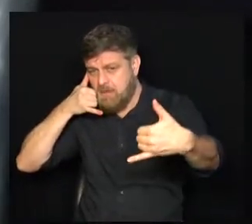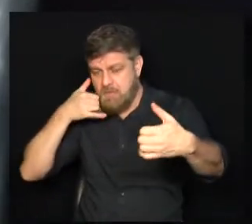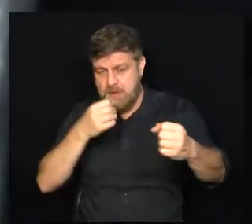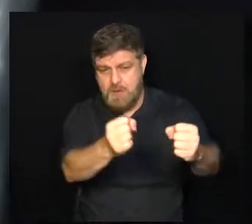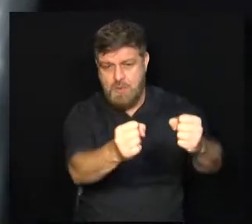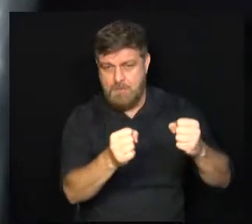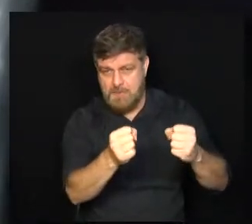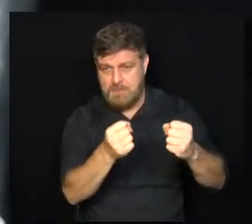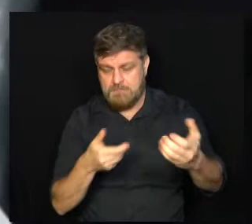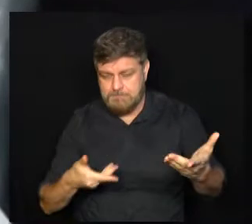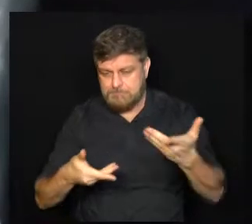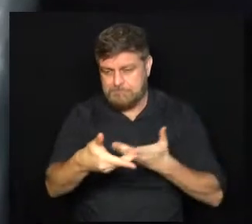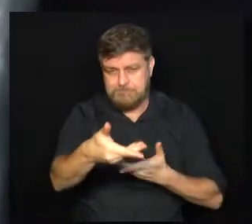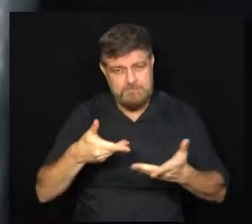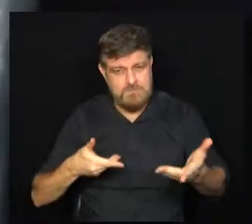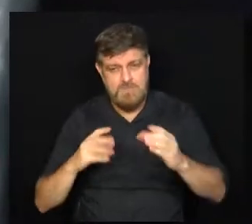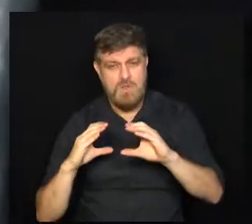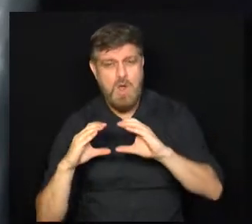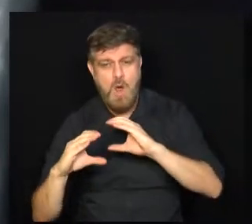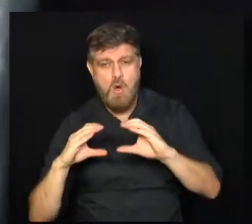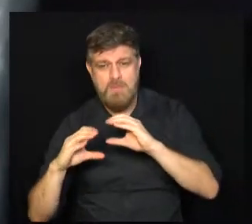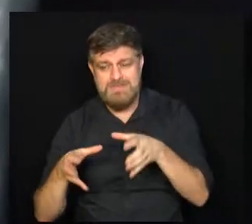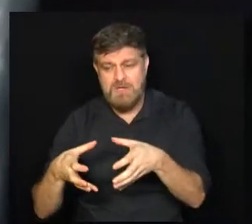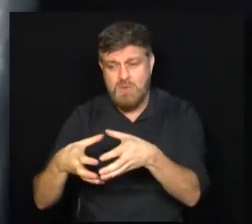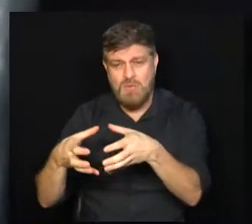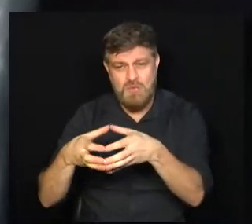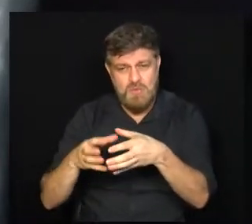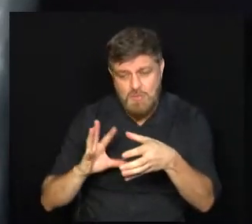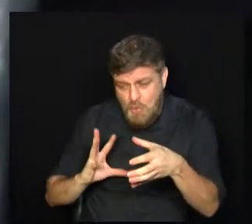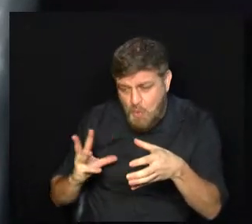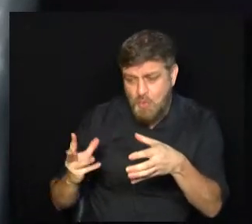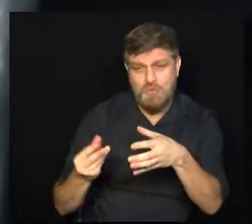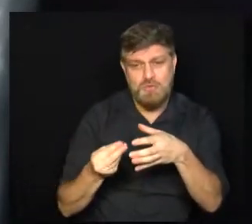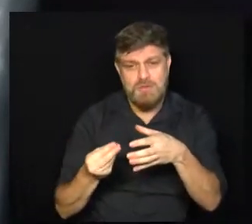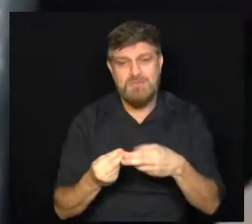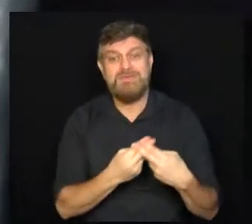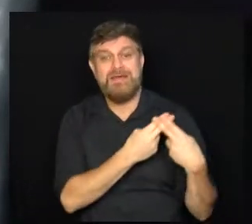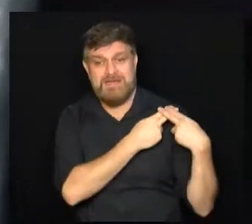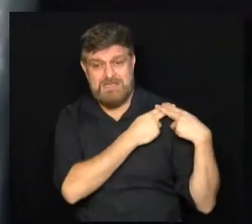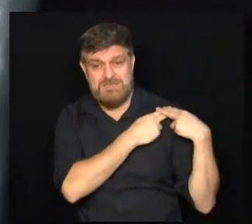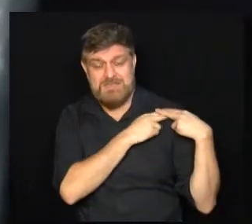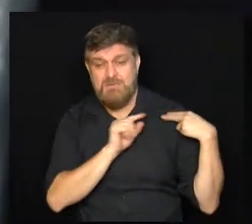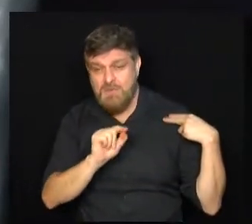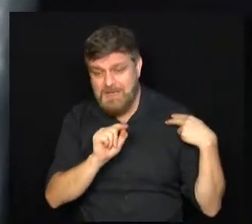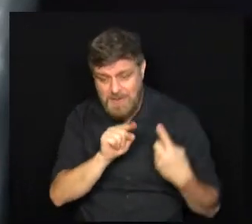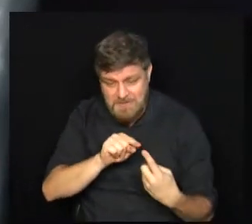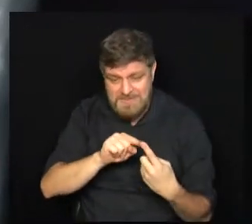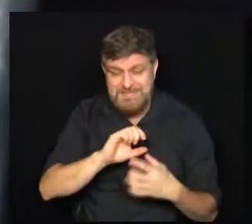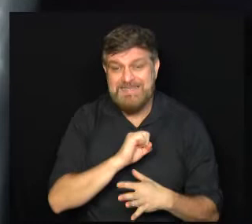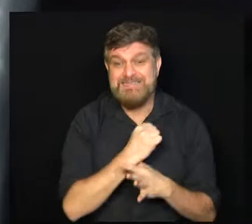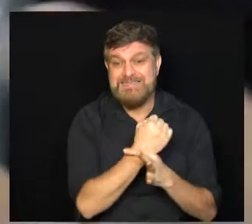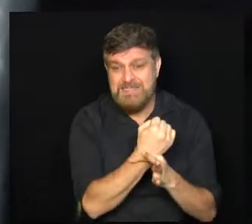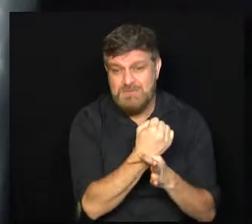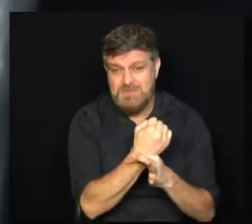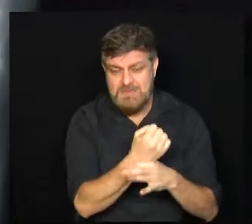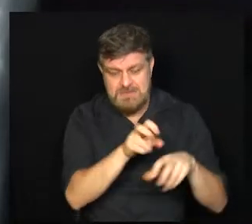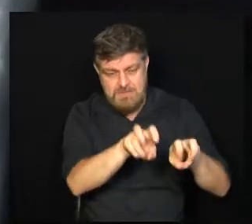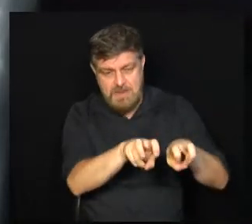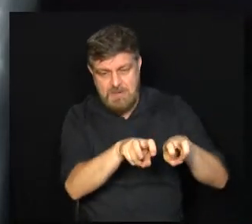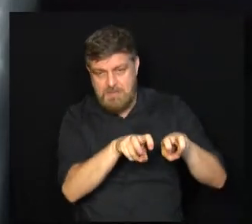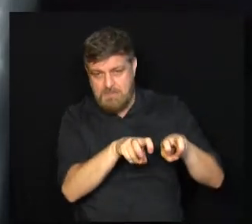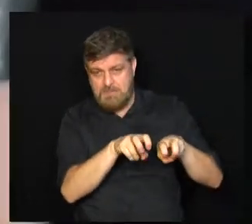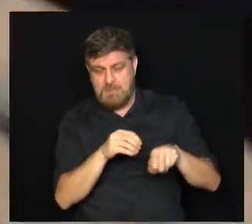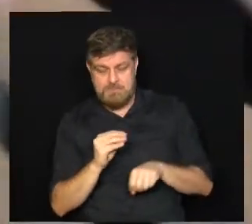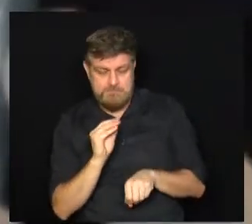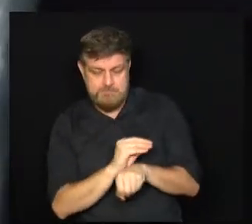ali naquela tripulação, dentro daquela equipe, são responsáveis pela segurança de voo. Então, e também isso em relação aos